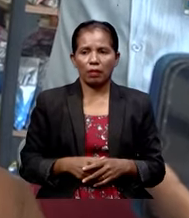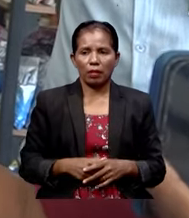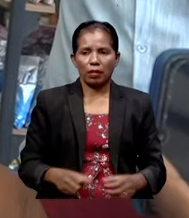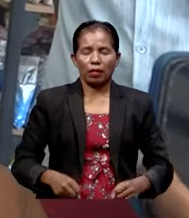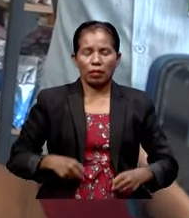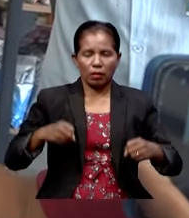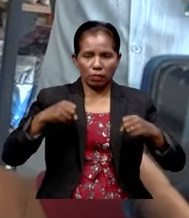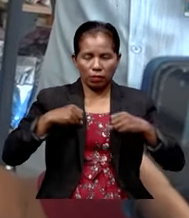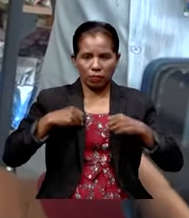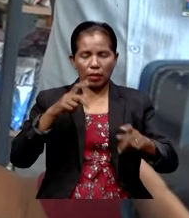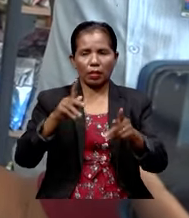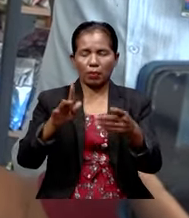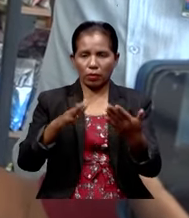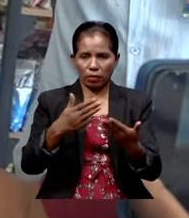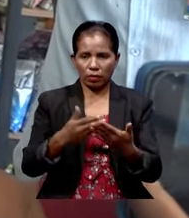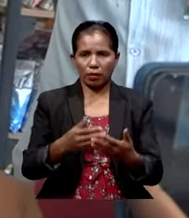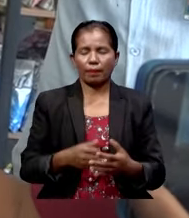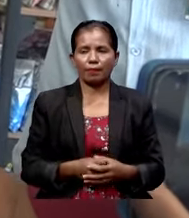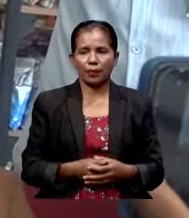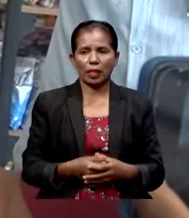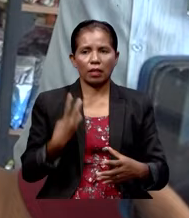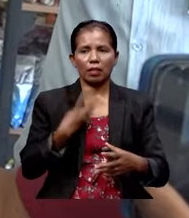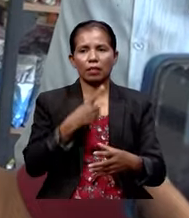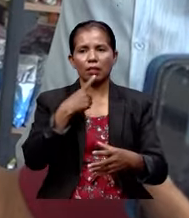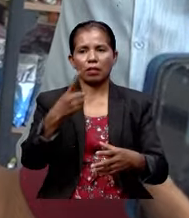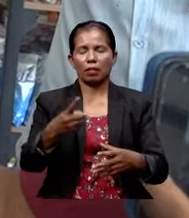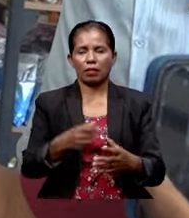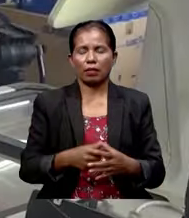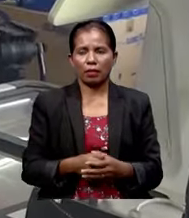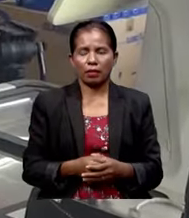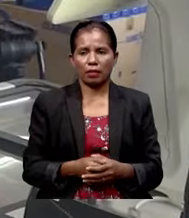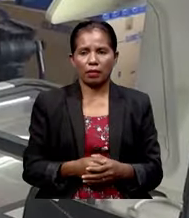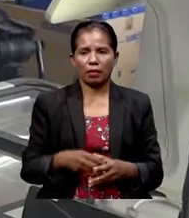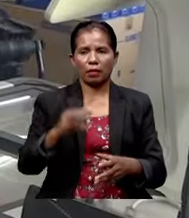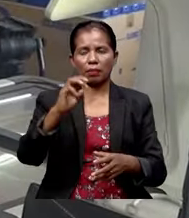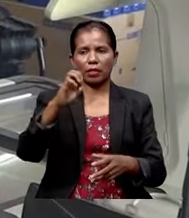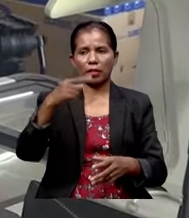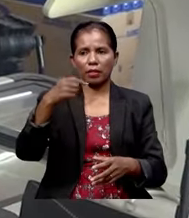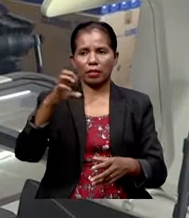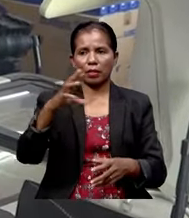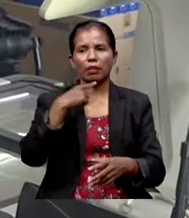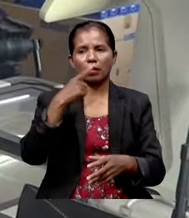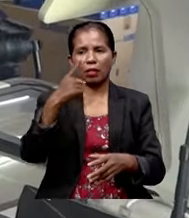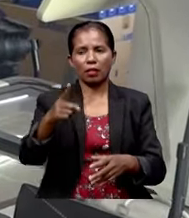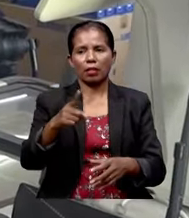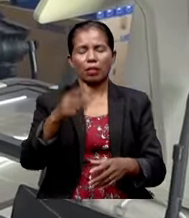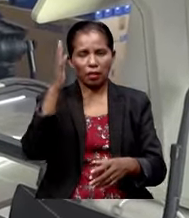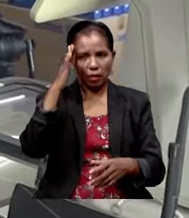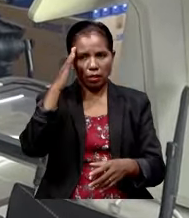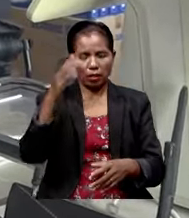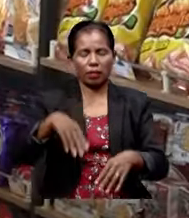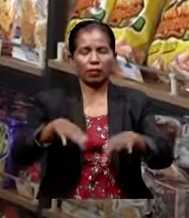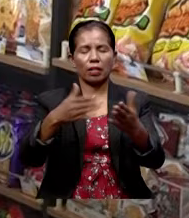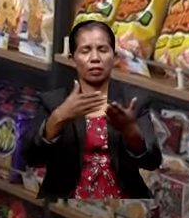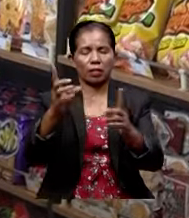saúde humana. Aí dané, boa tenbe maka karita tete katak ne fatal. Menezer Seara Enzelbertus Babulo reconhece fansa san